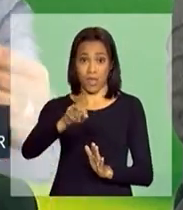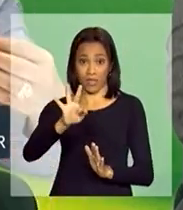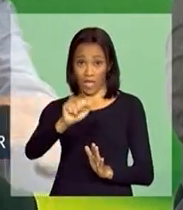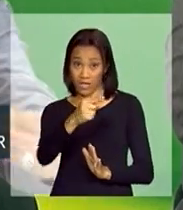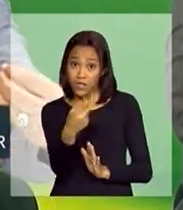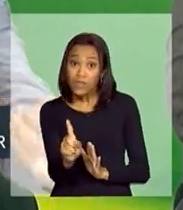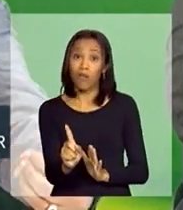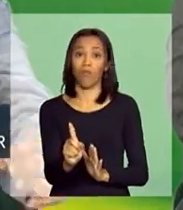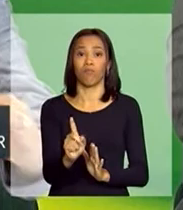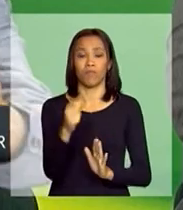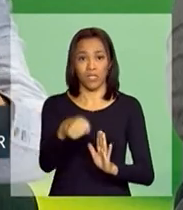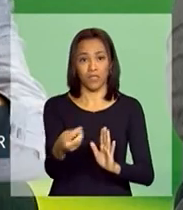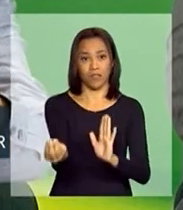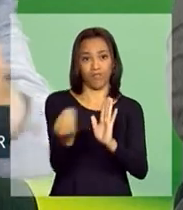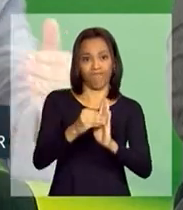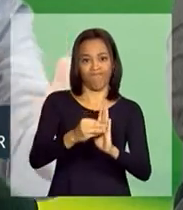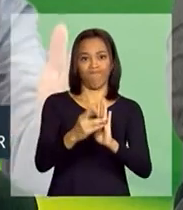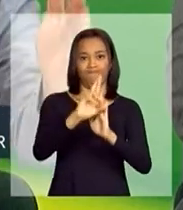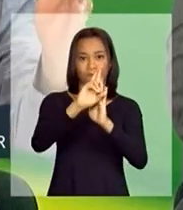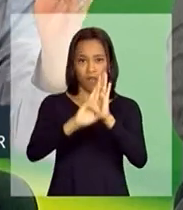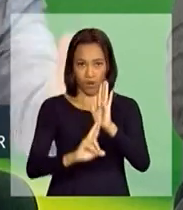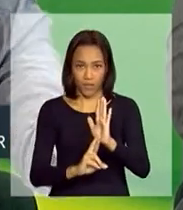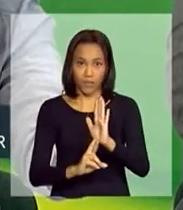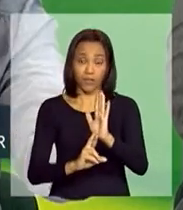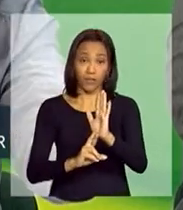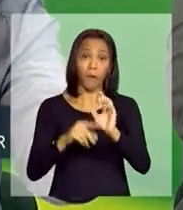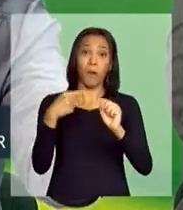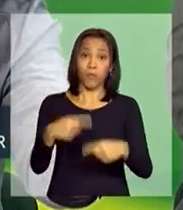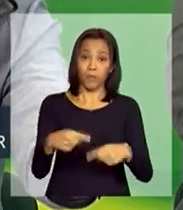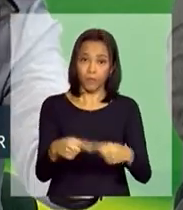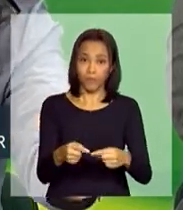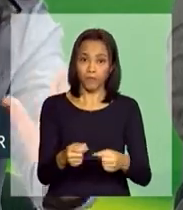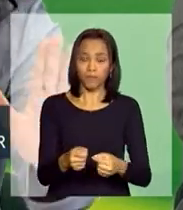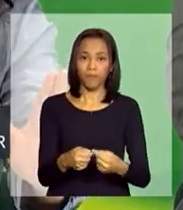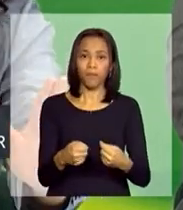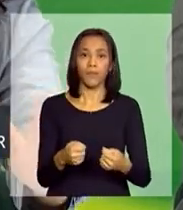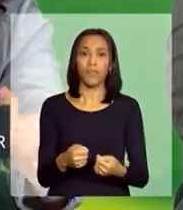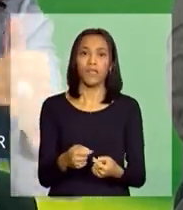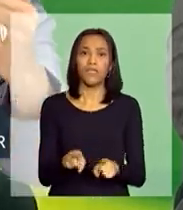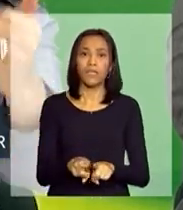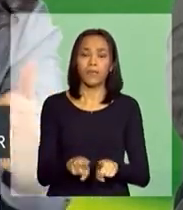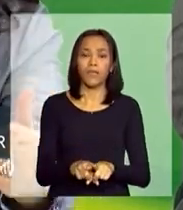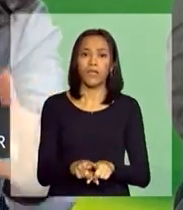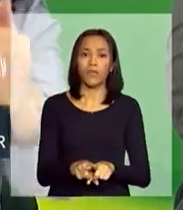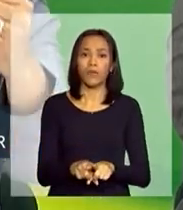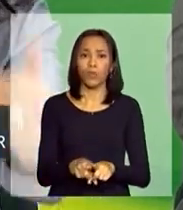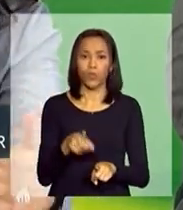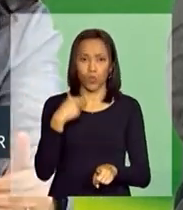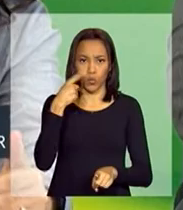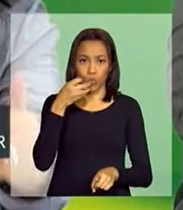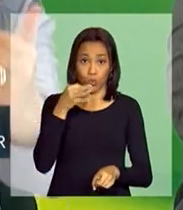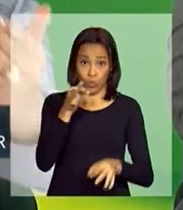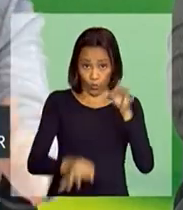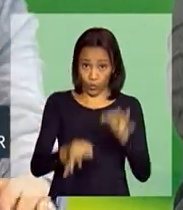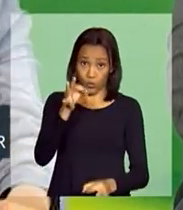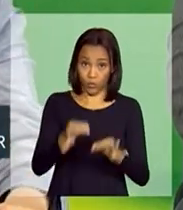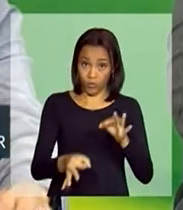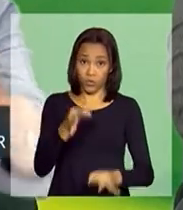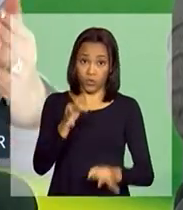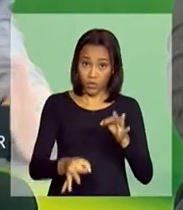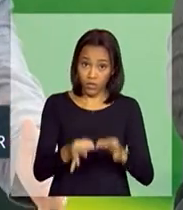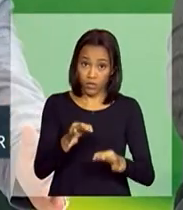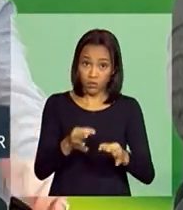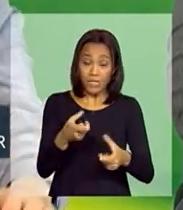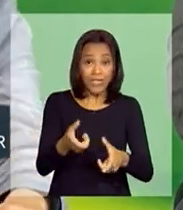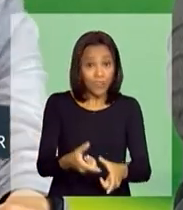a nota técnica foi uma interpretação de um departamento e o juiz suspendeu o poder